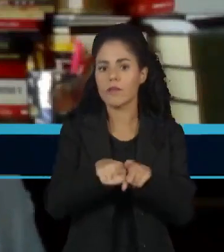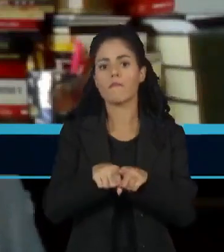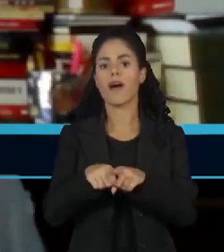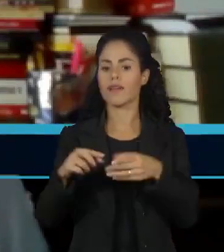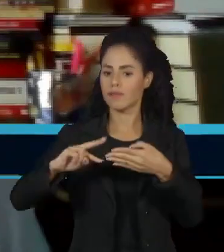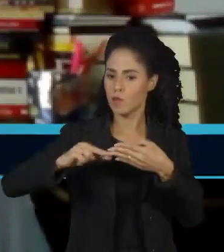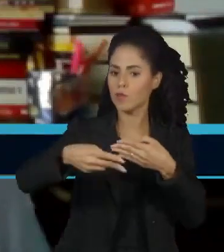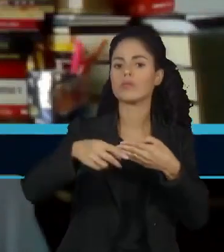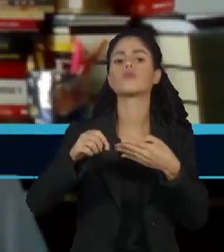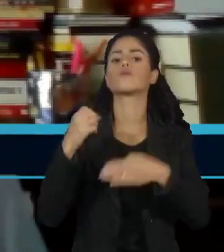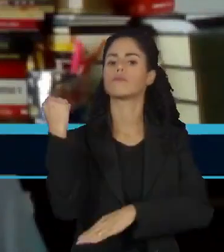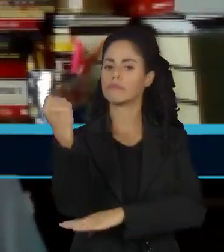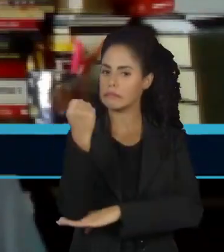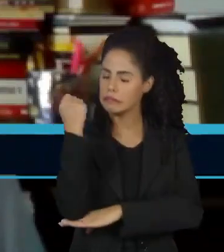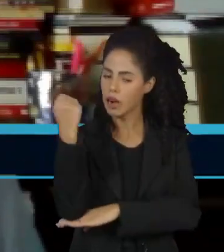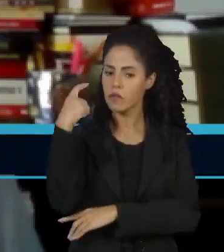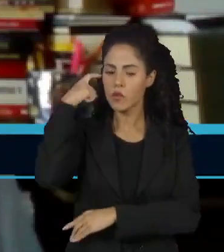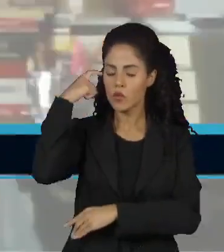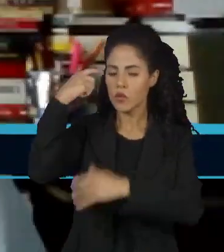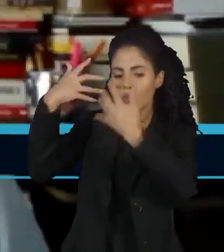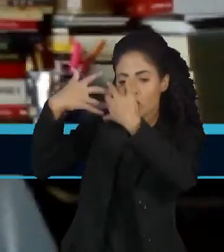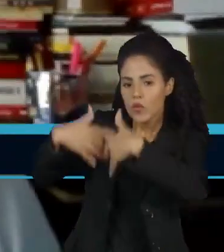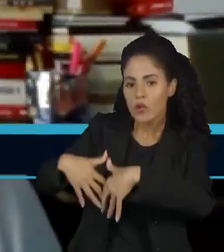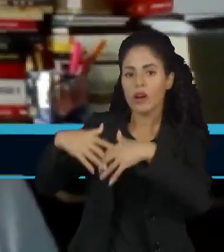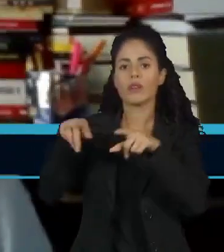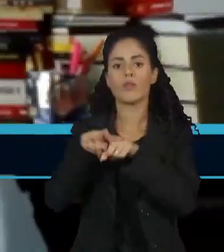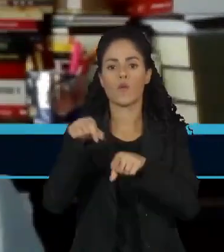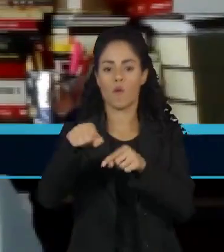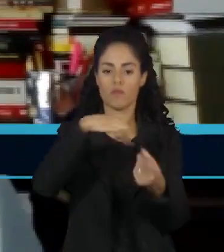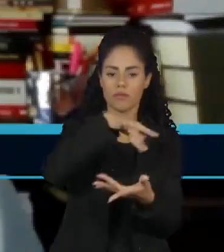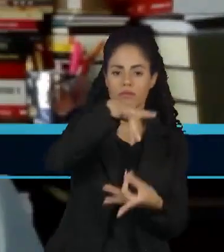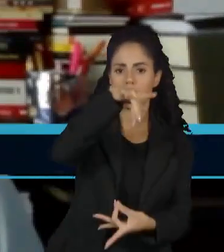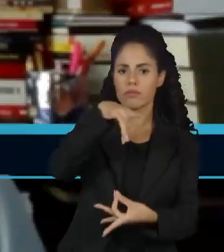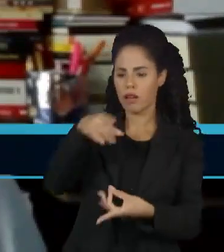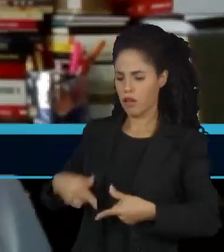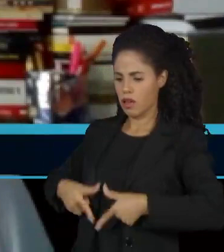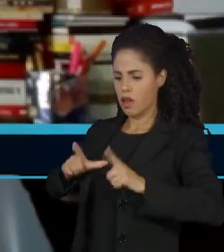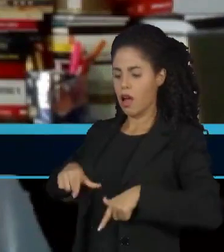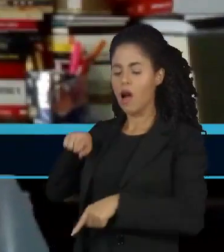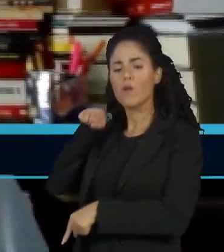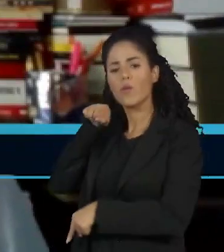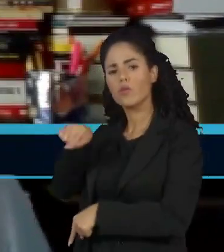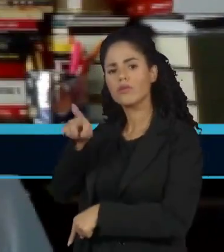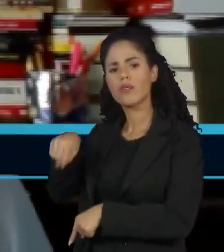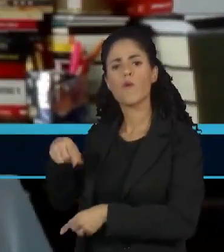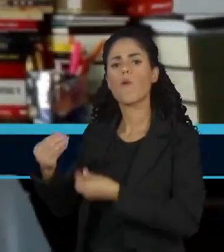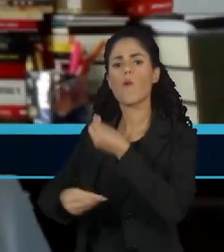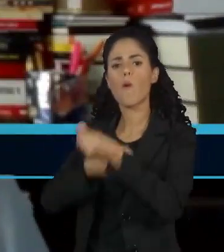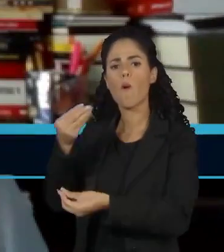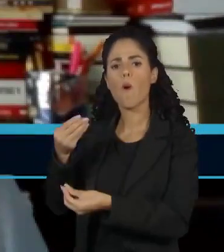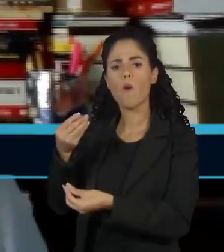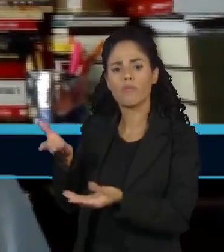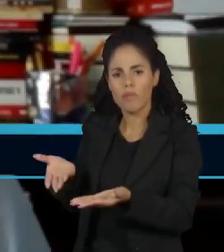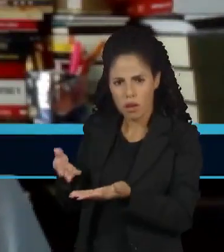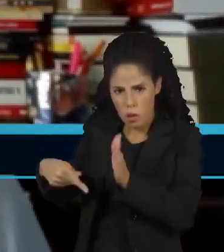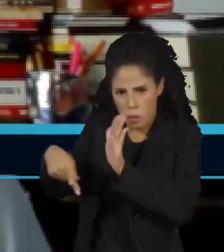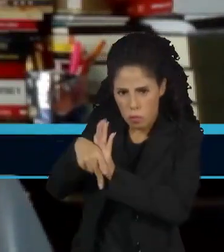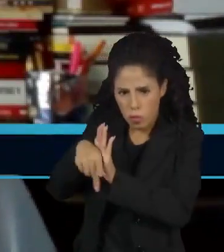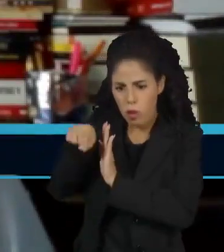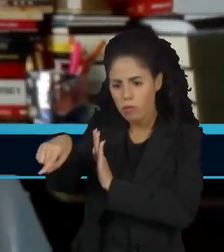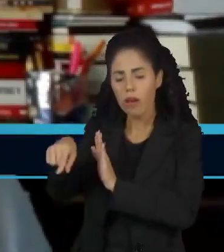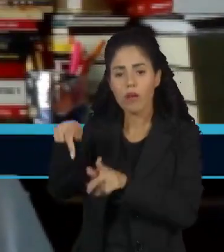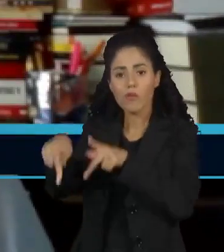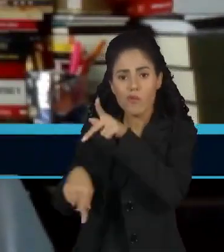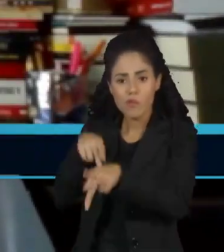muito graves para pensar a própria democracia. Quer dizer, Israel aqui é visto, sobretudo, como o reino de Israel, como